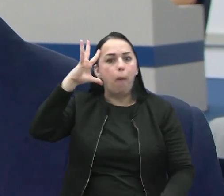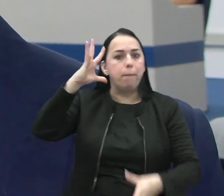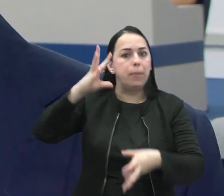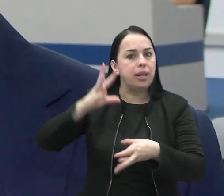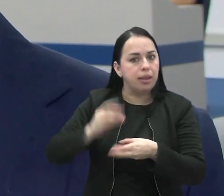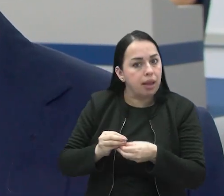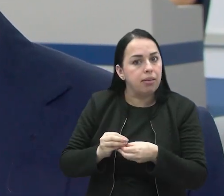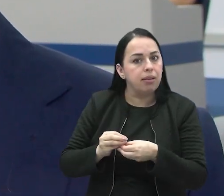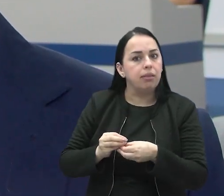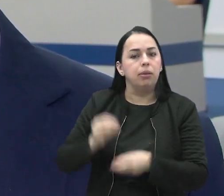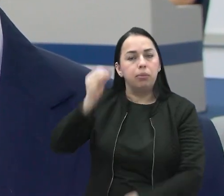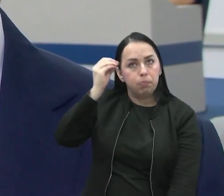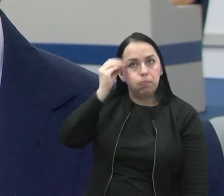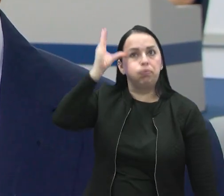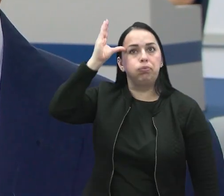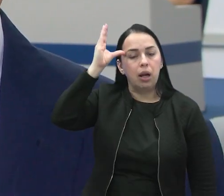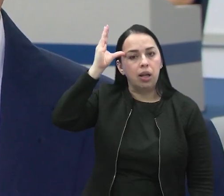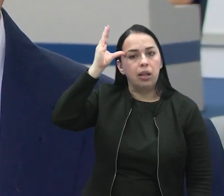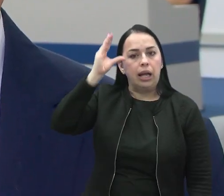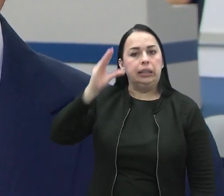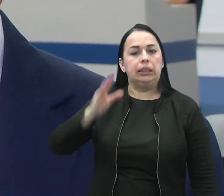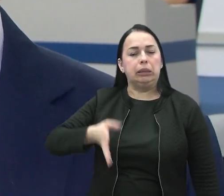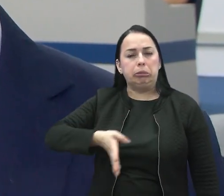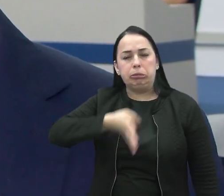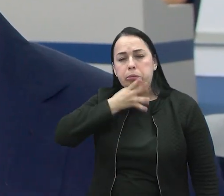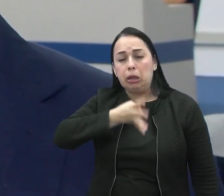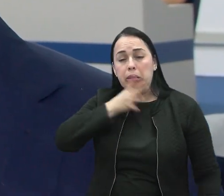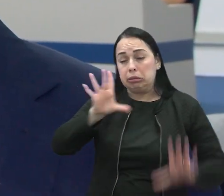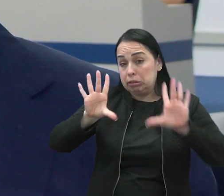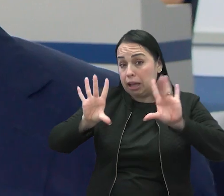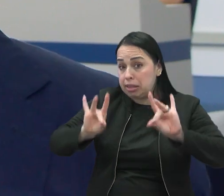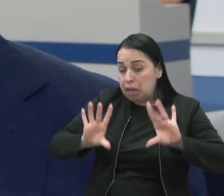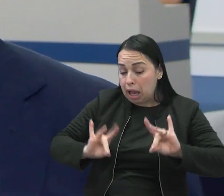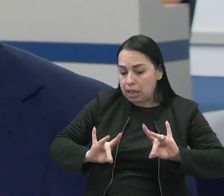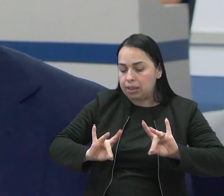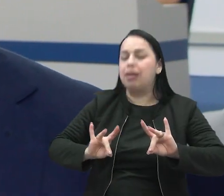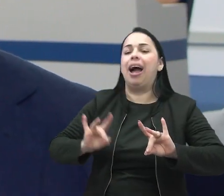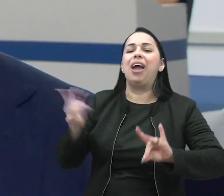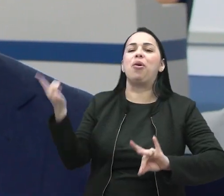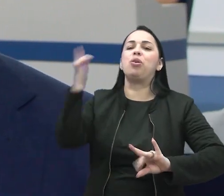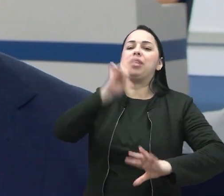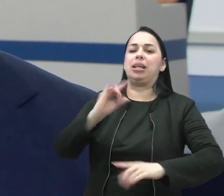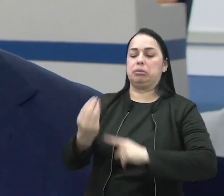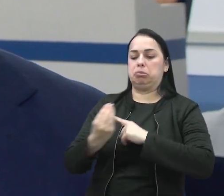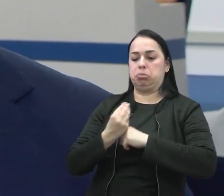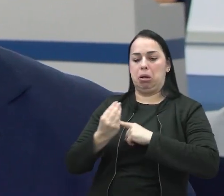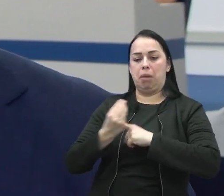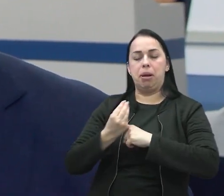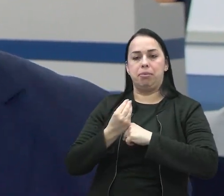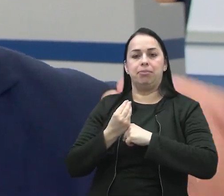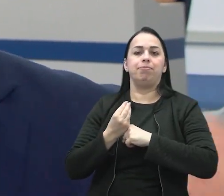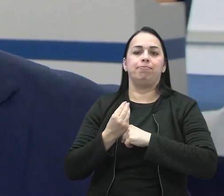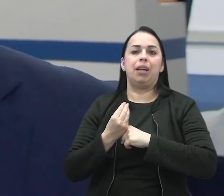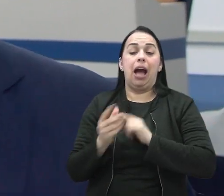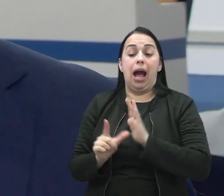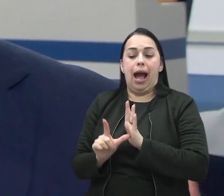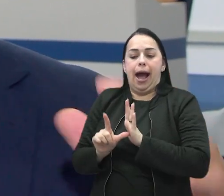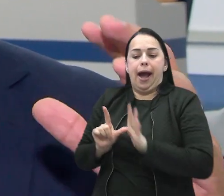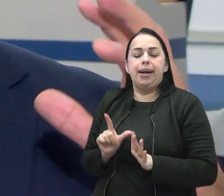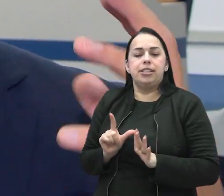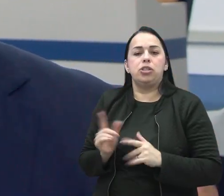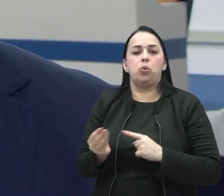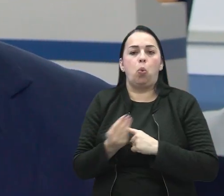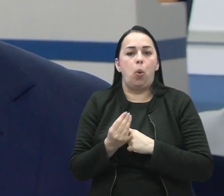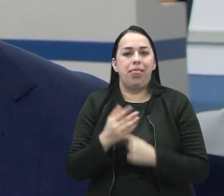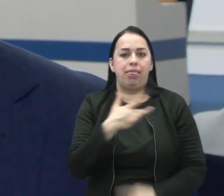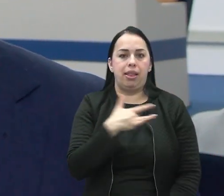poder do ser humano é o conhecimento. Quanto mais ele conhece, mais ele se previne, mais ele se precata, mais